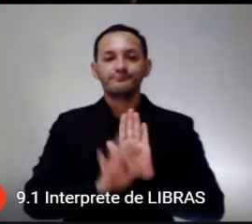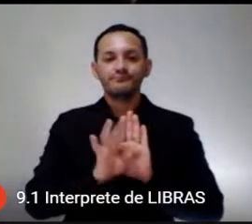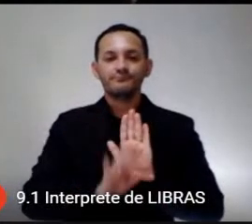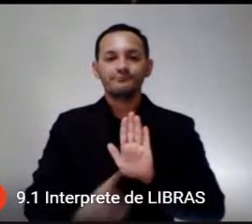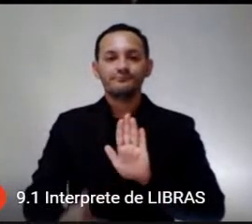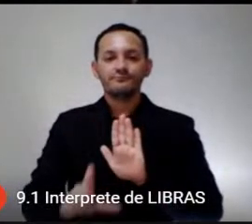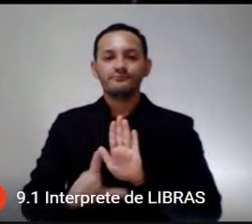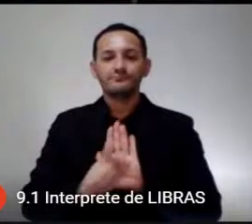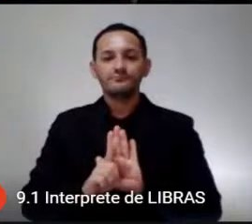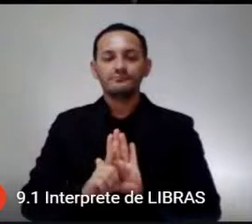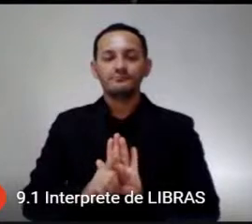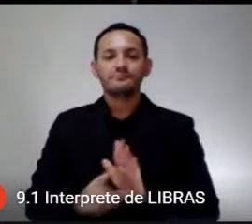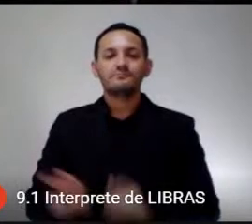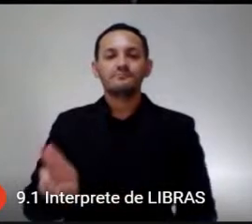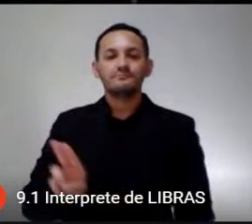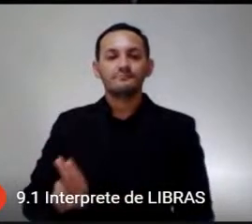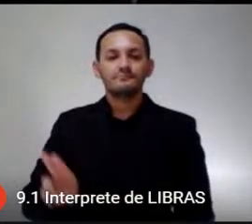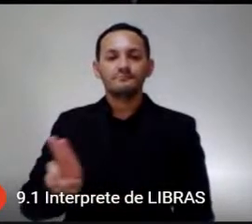ao utilizar